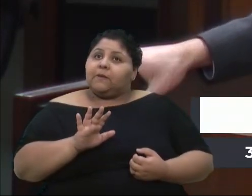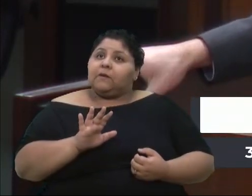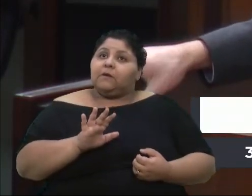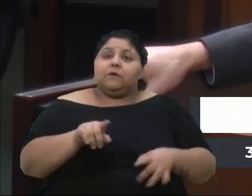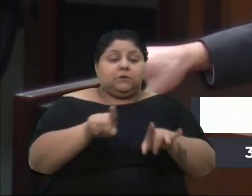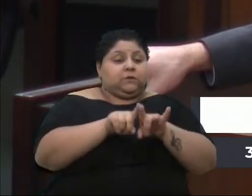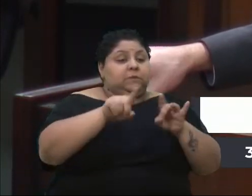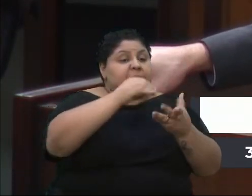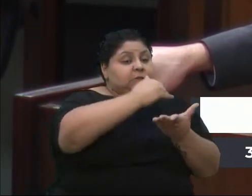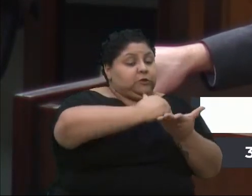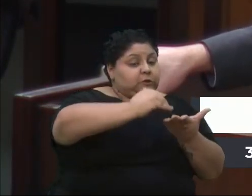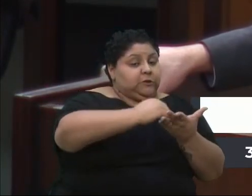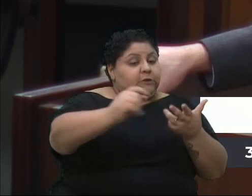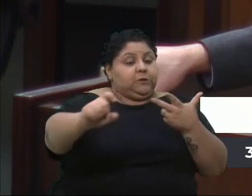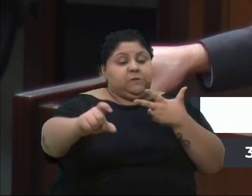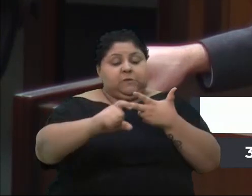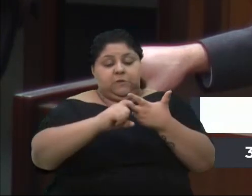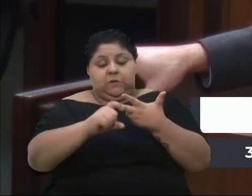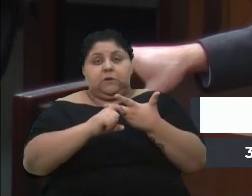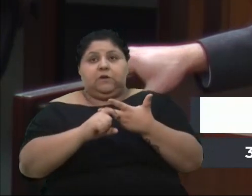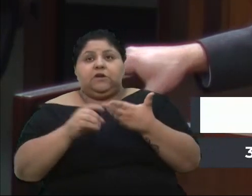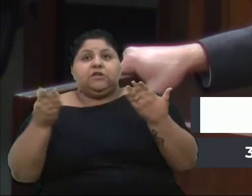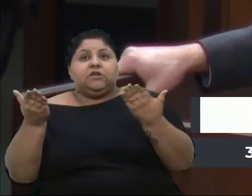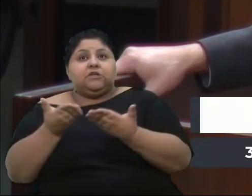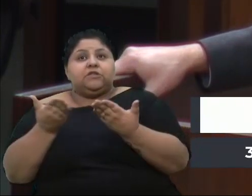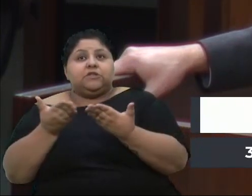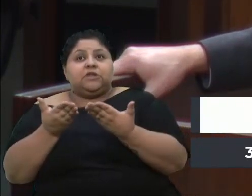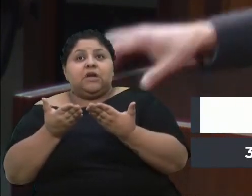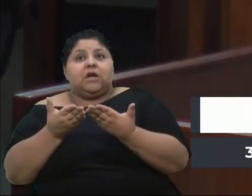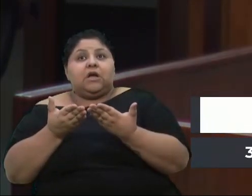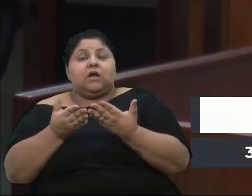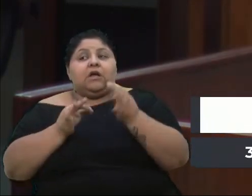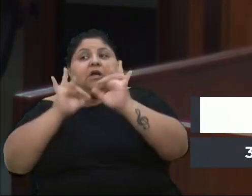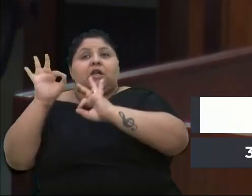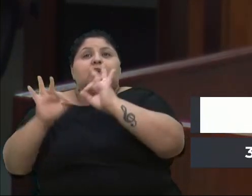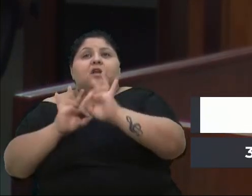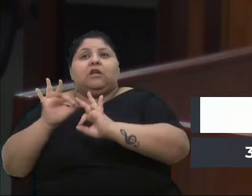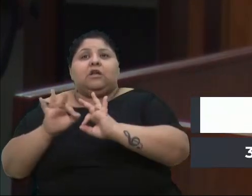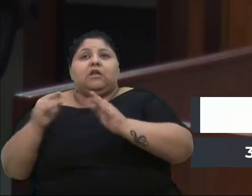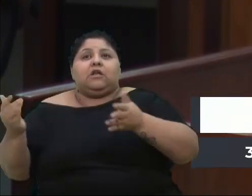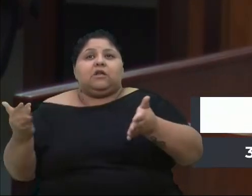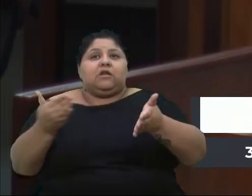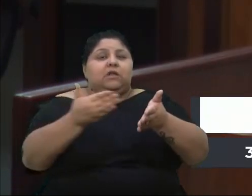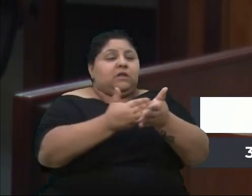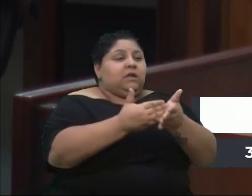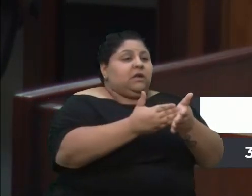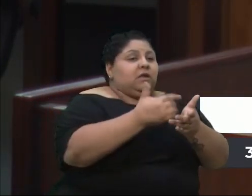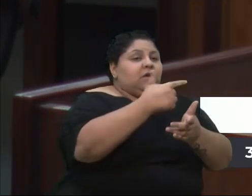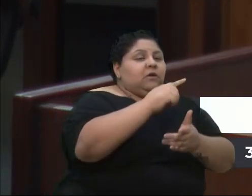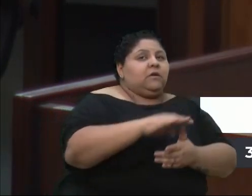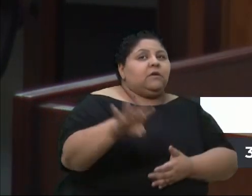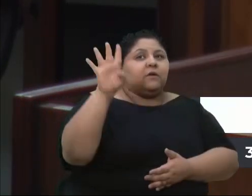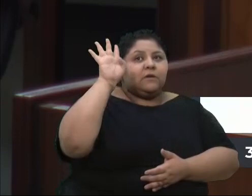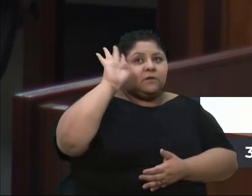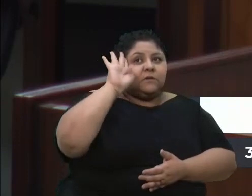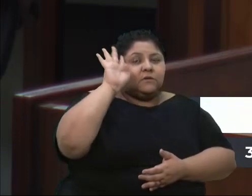secretários do Executivo, que já estão, sim, se organizando. Se até a próxima quarta-feira não tiver médico,